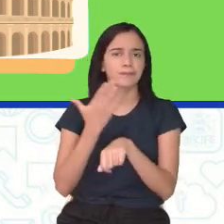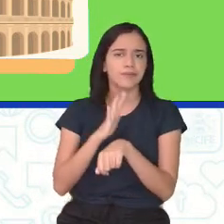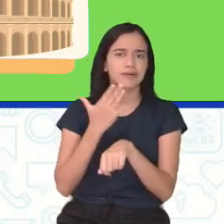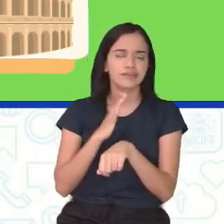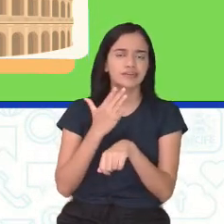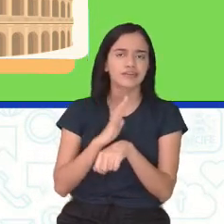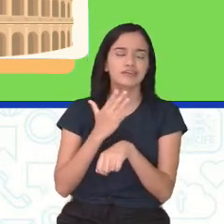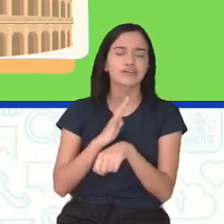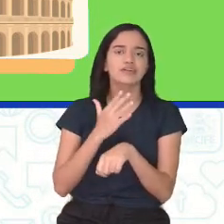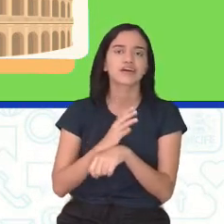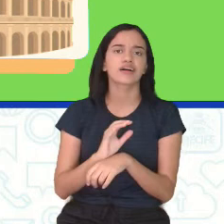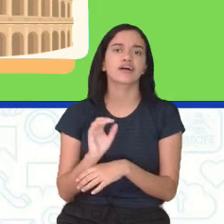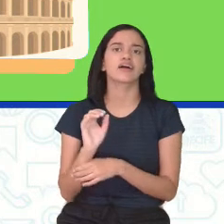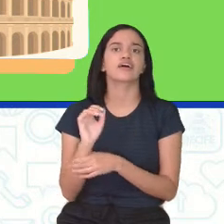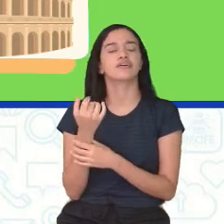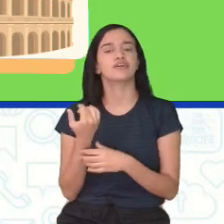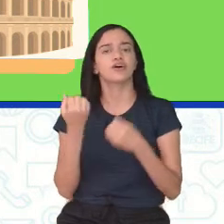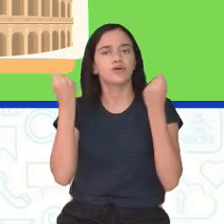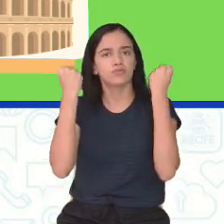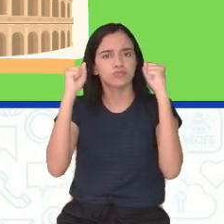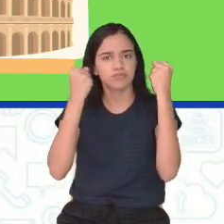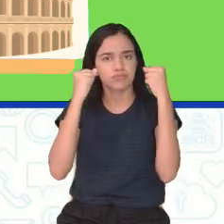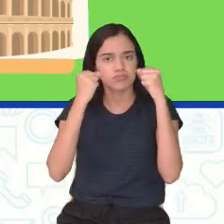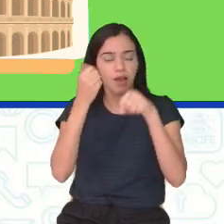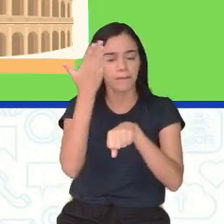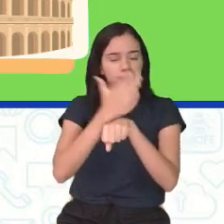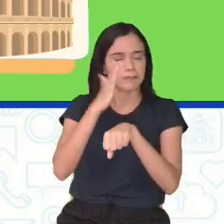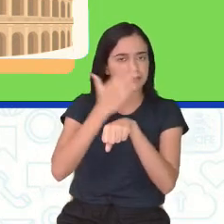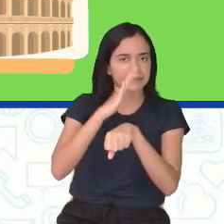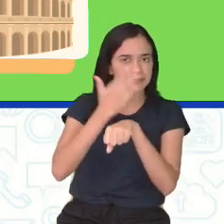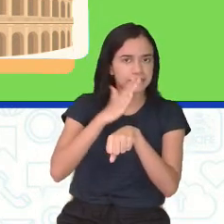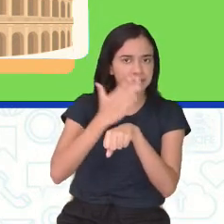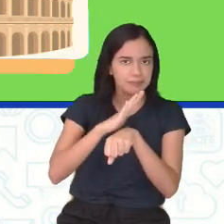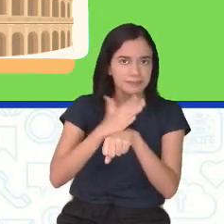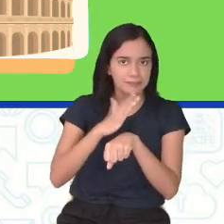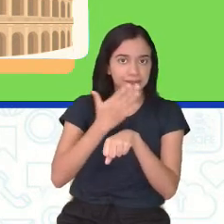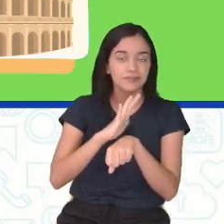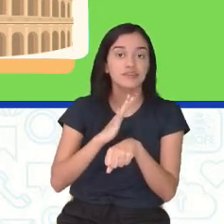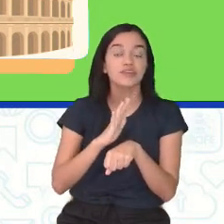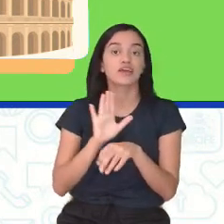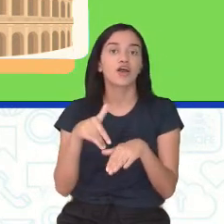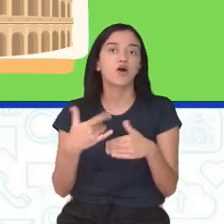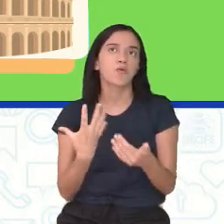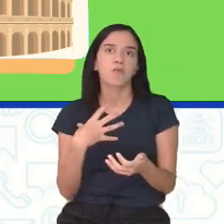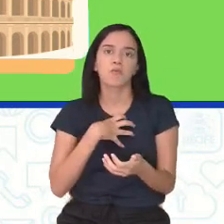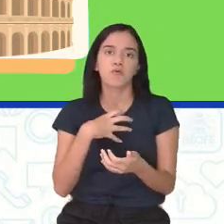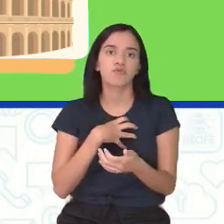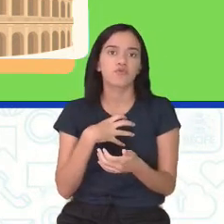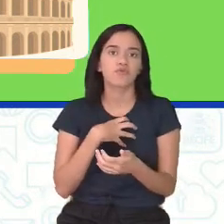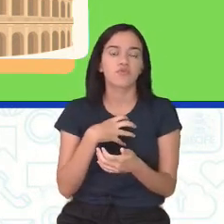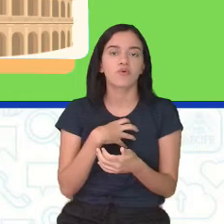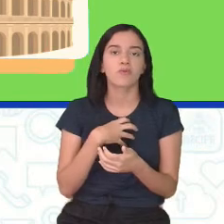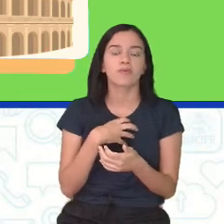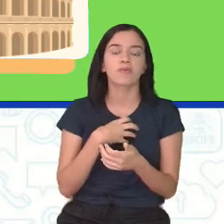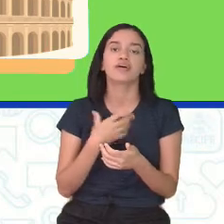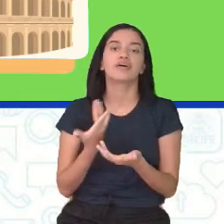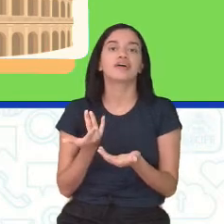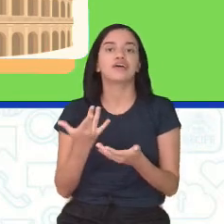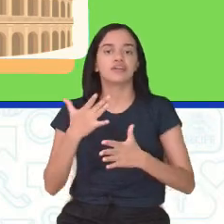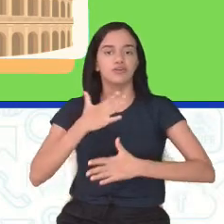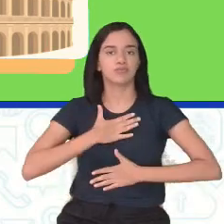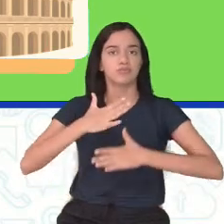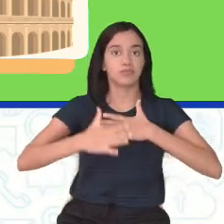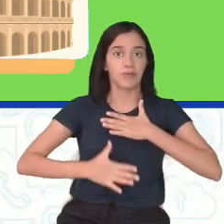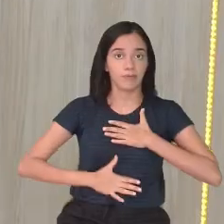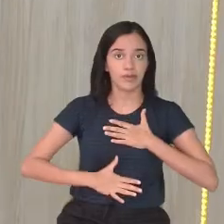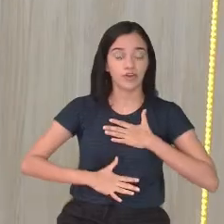vários exercícios. E aí, esses exercícios eram praticados tanto como forma de cultuar o corpo, né, e